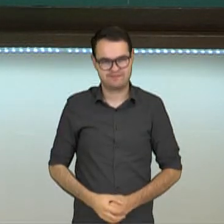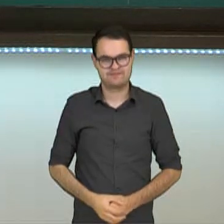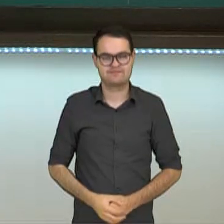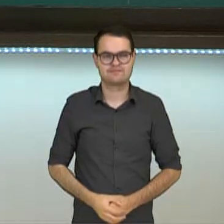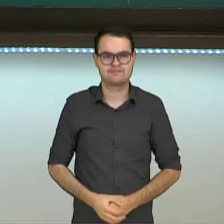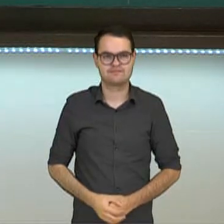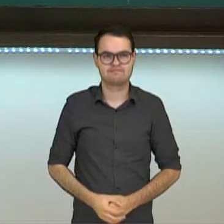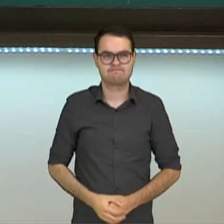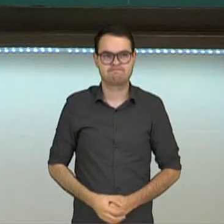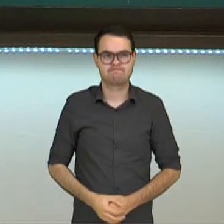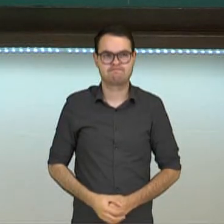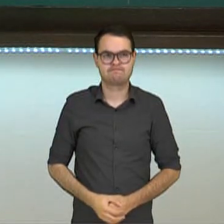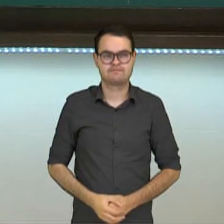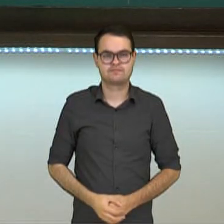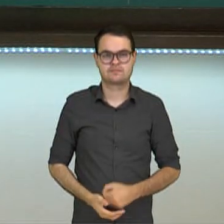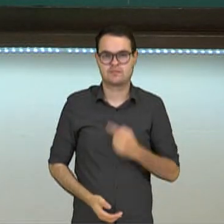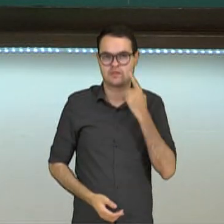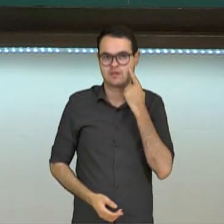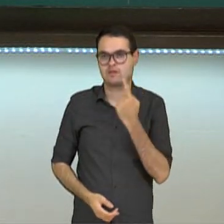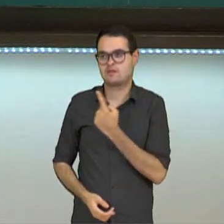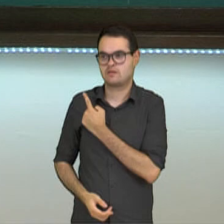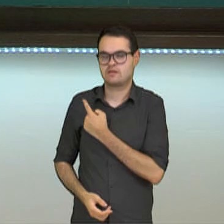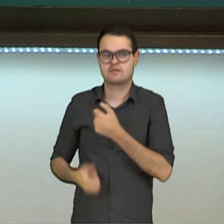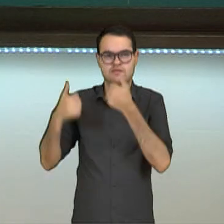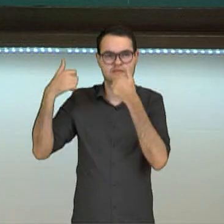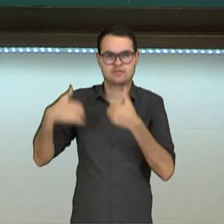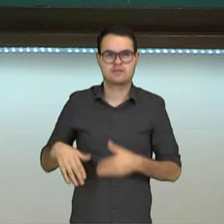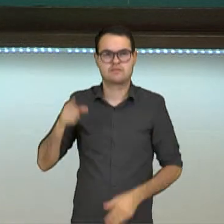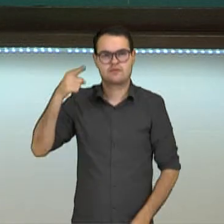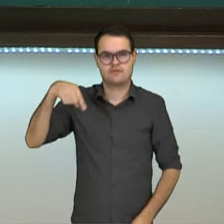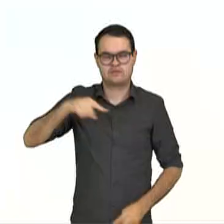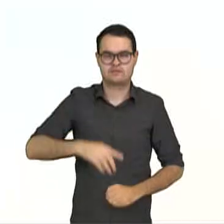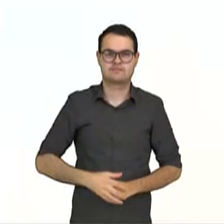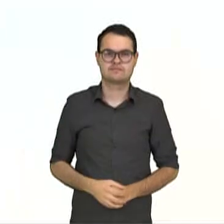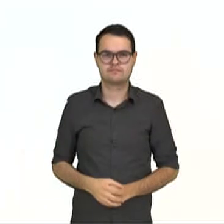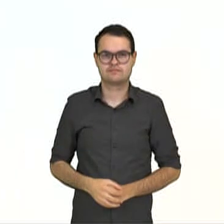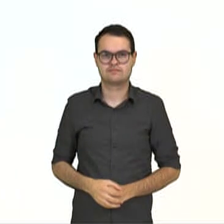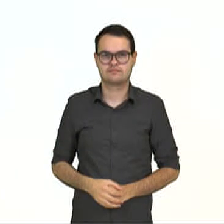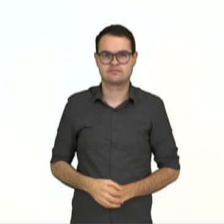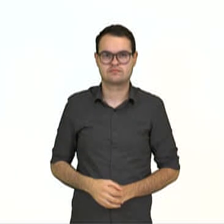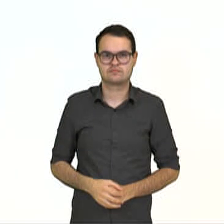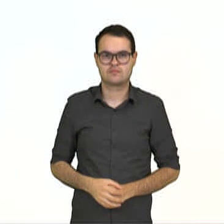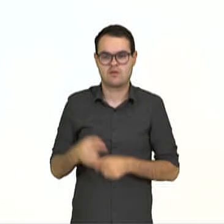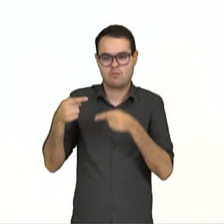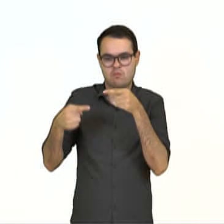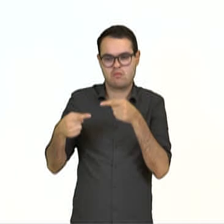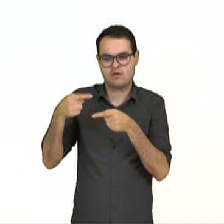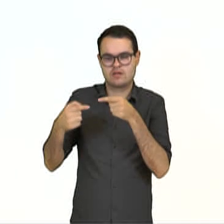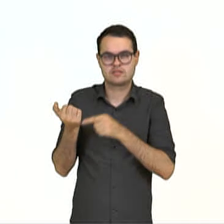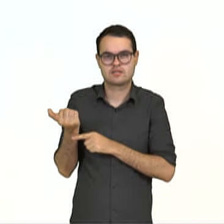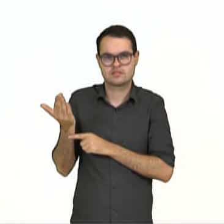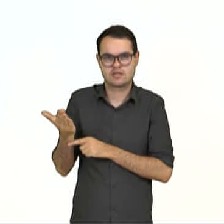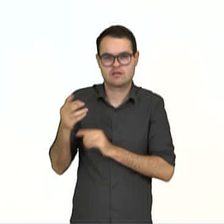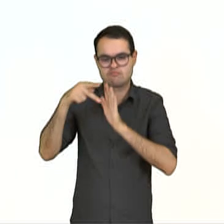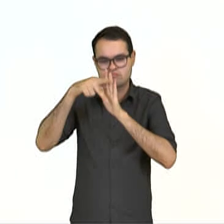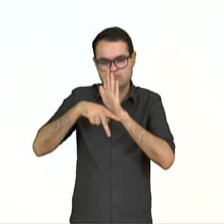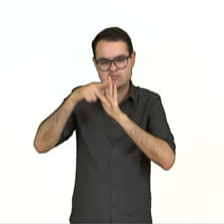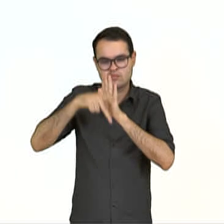desenvolvimento, tá? Ó, aqui tem uma definição para vocês. A política externa